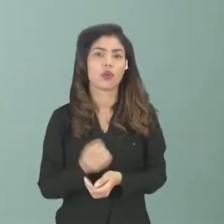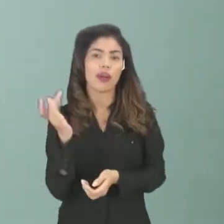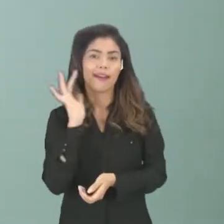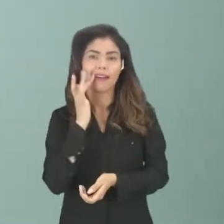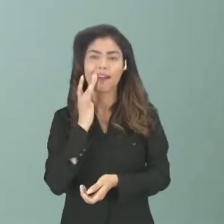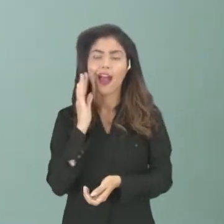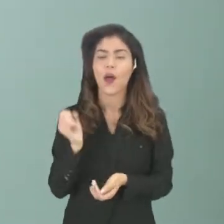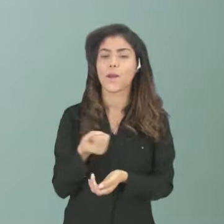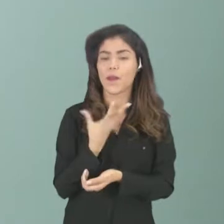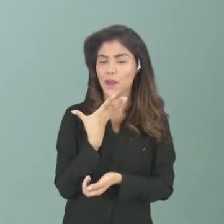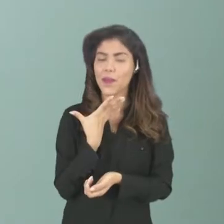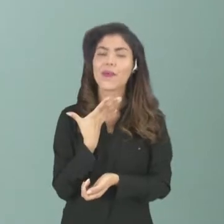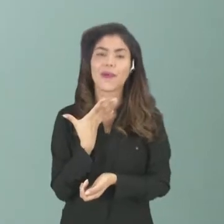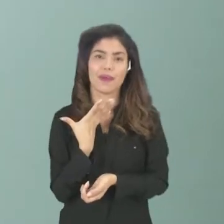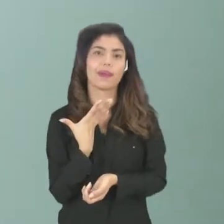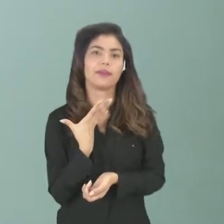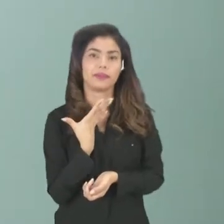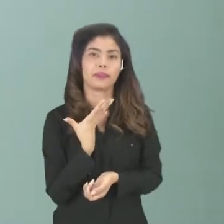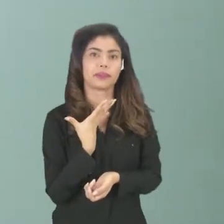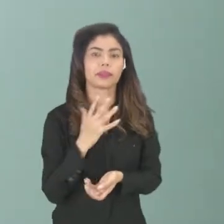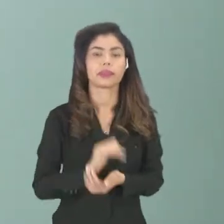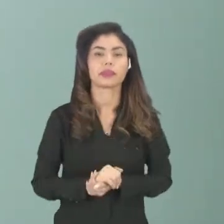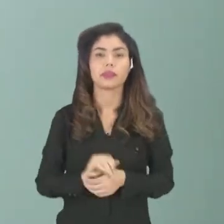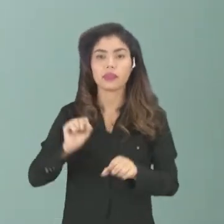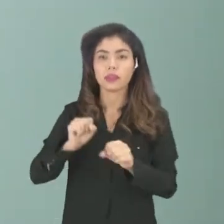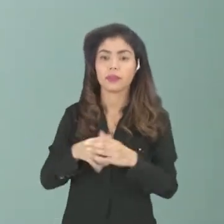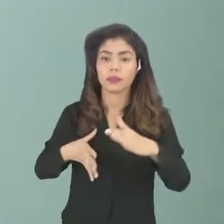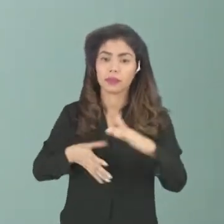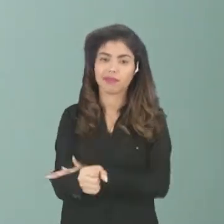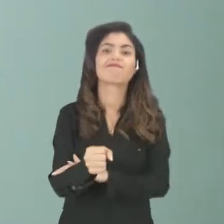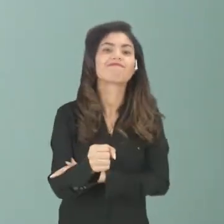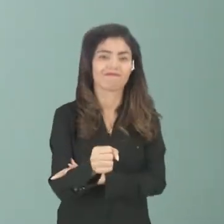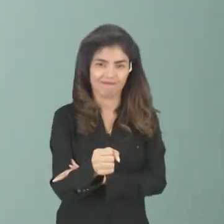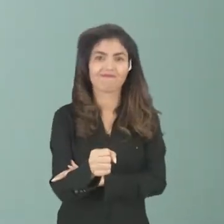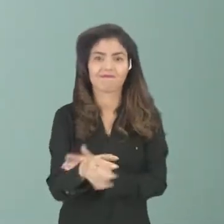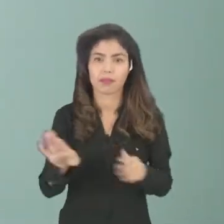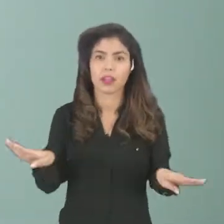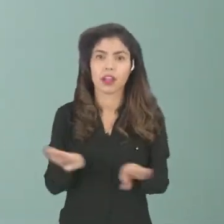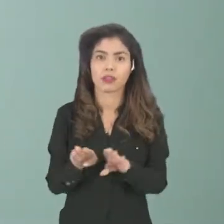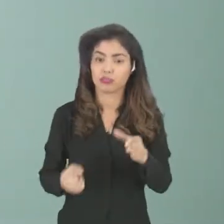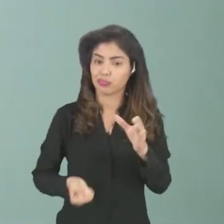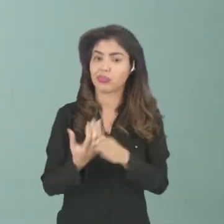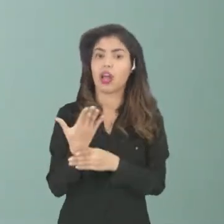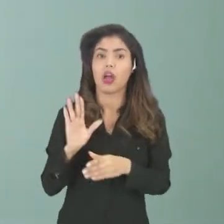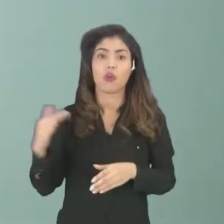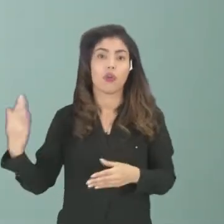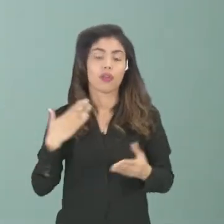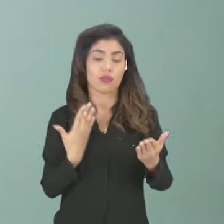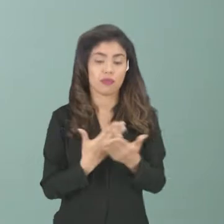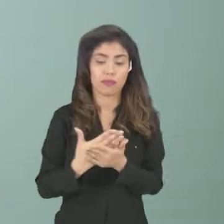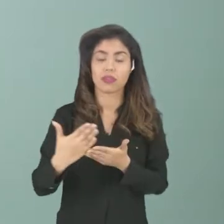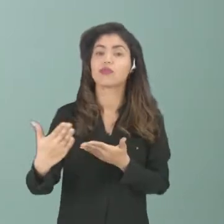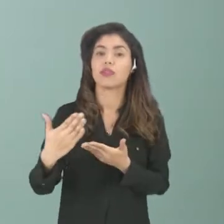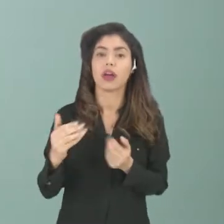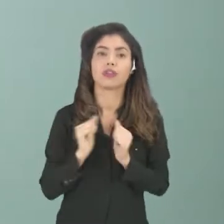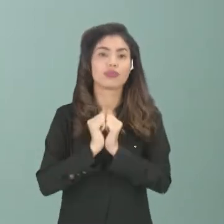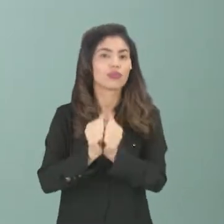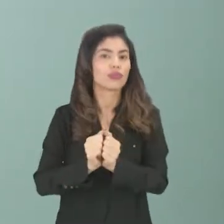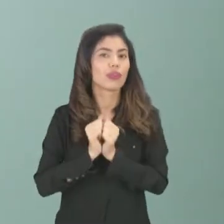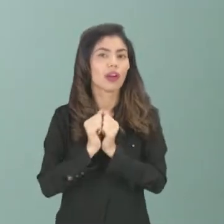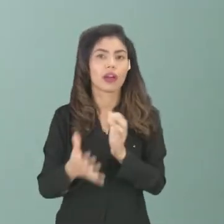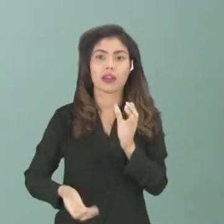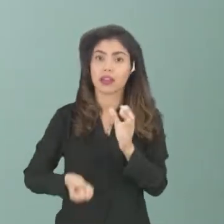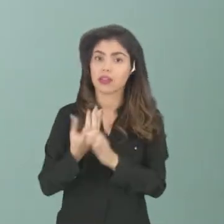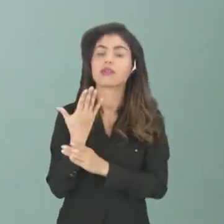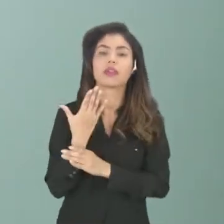as nossas necessidades eram garantidas e a corrupção não havia surgido. Quando a gente começou a viver junto da sociedade, começou a nascer